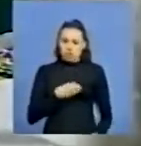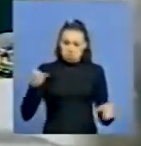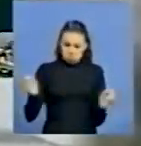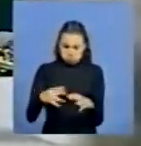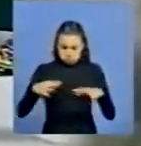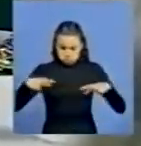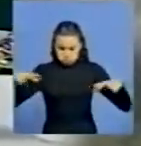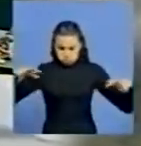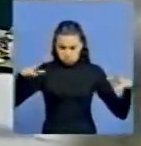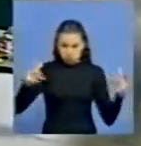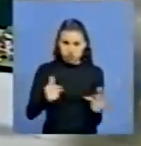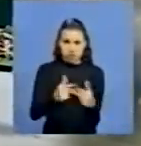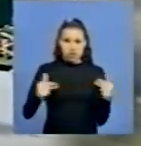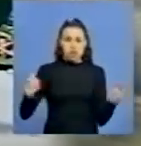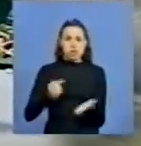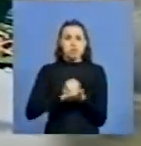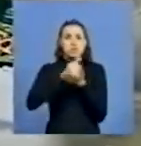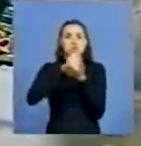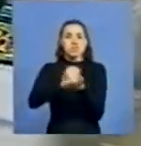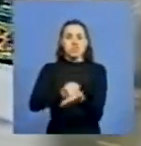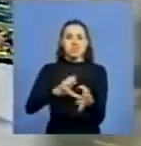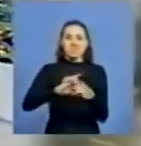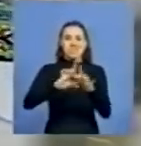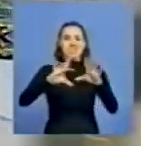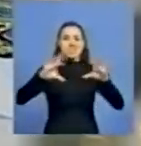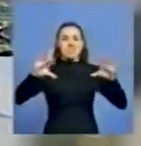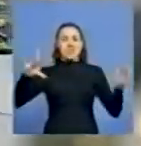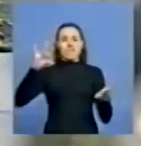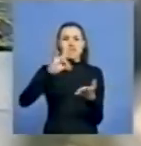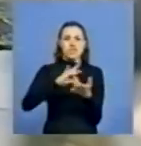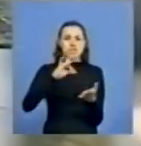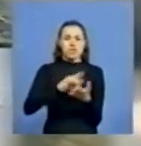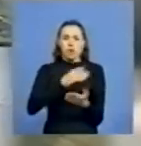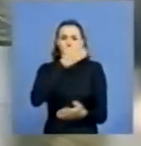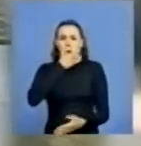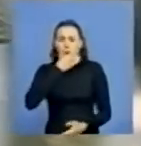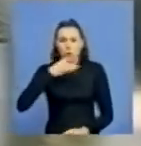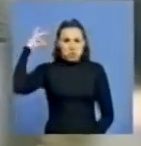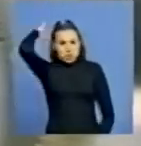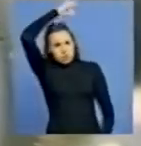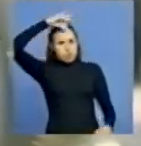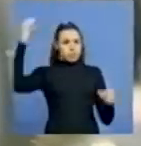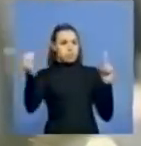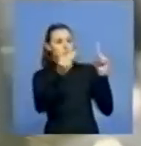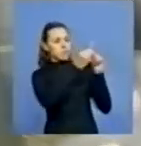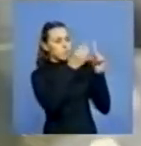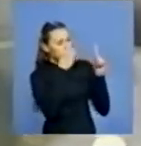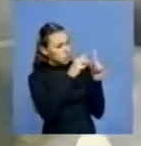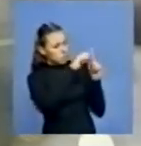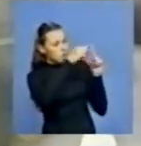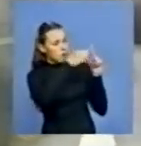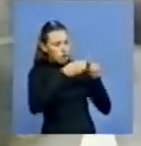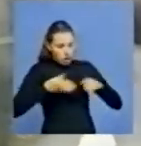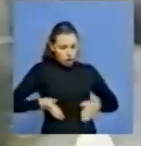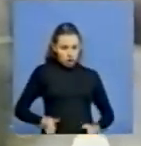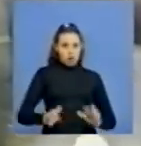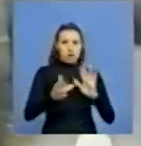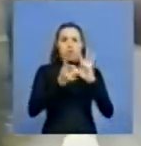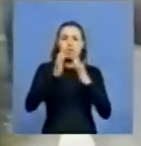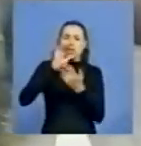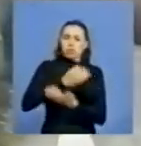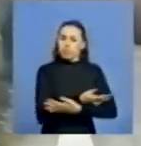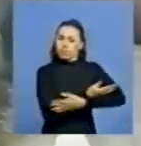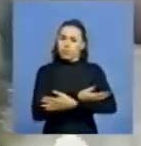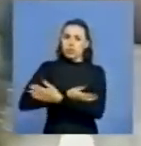criastes. Ele é o nosso Salvador, Redentor, verdadeiro homem concebido do Espírito Santo e nascido da Virgem